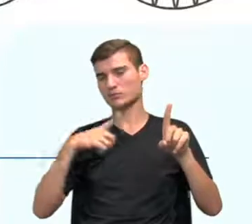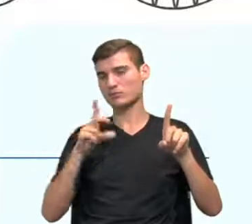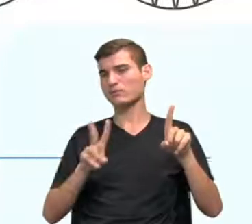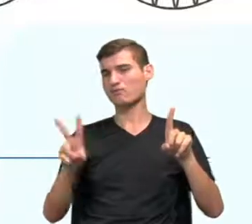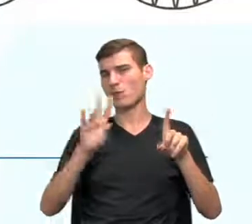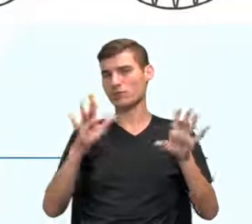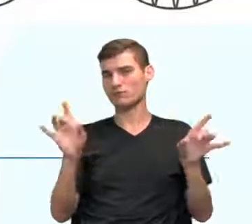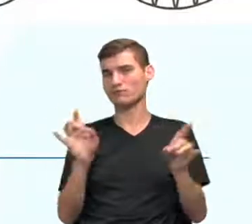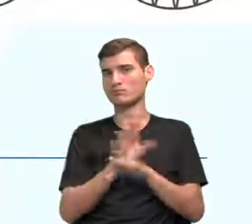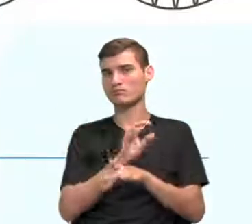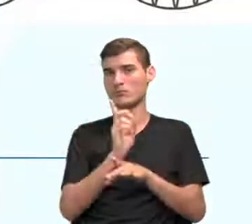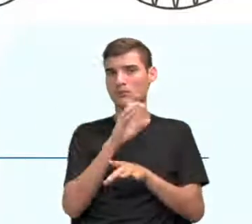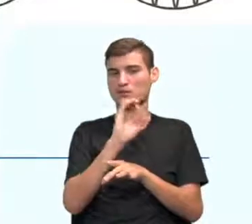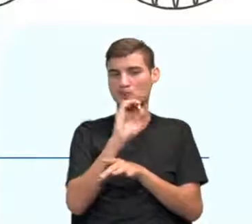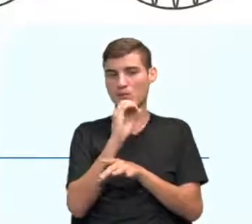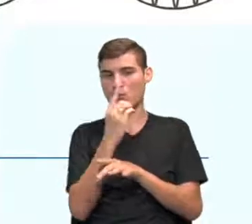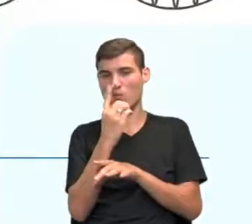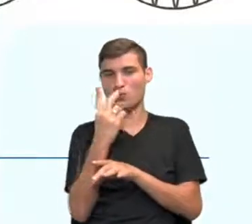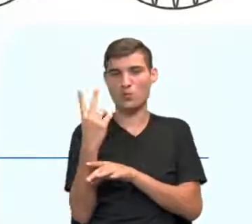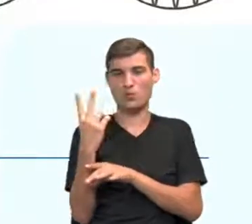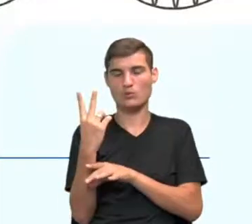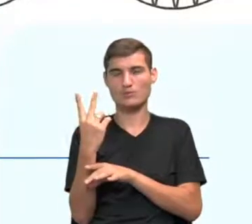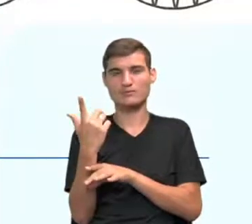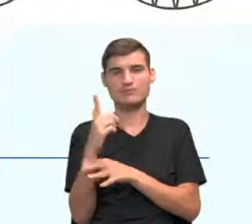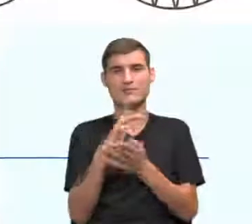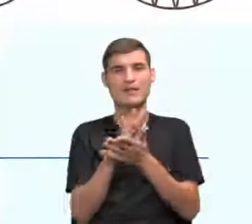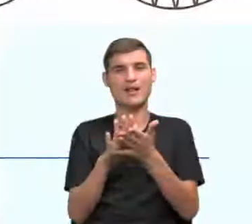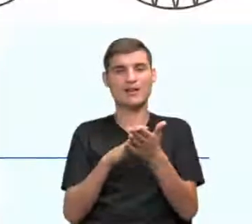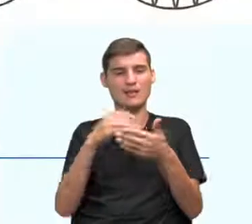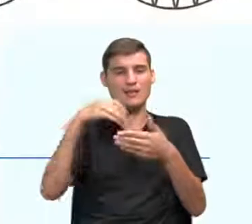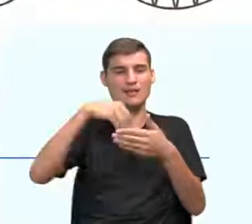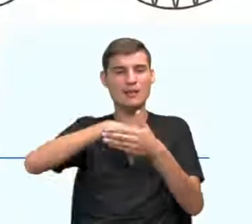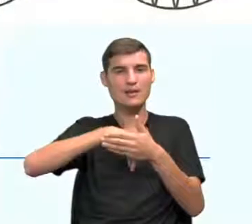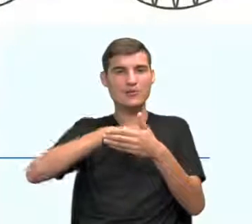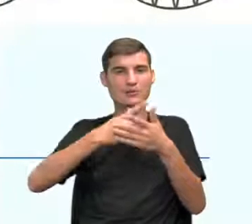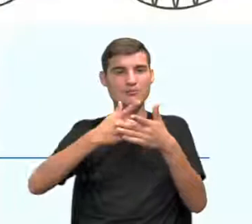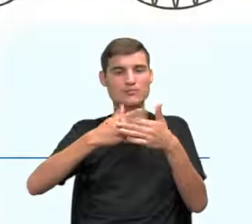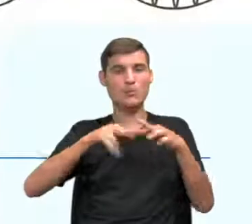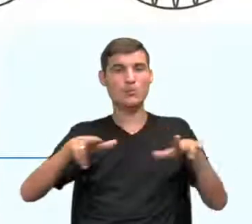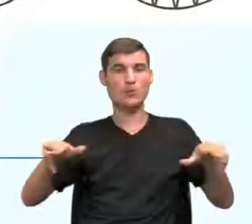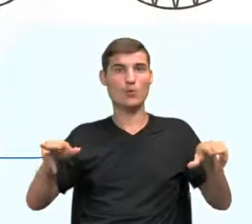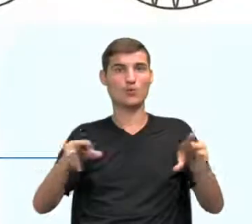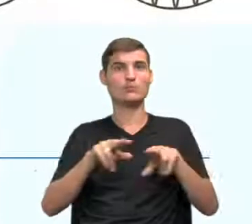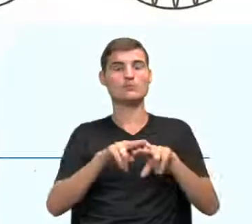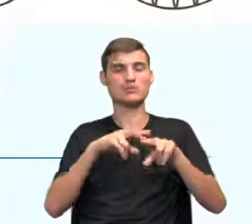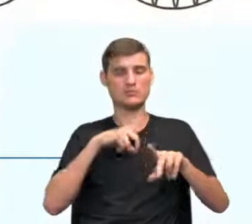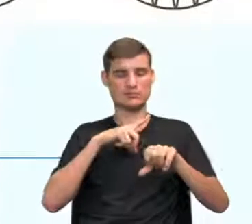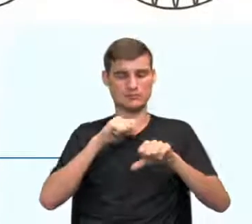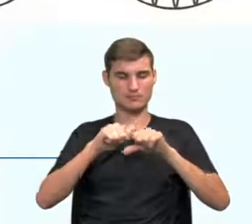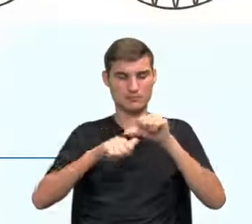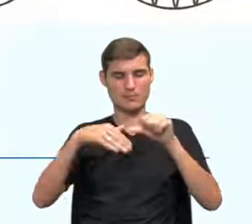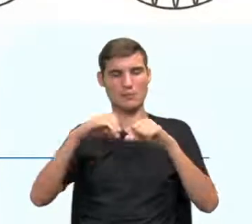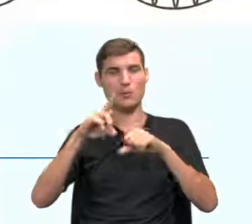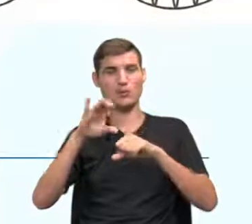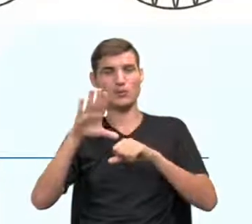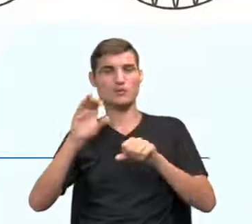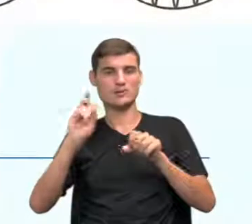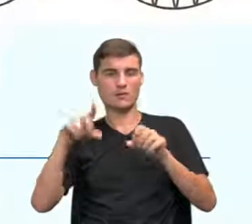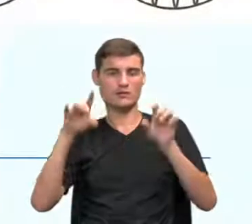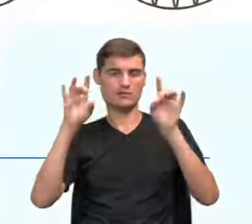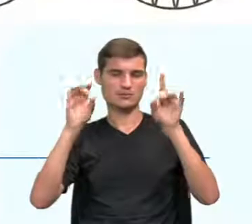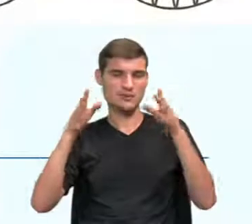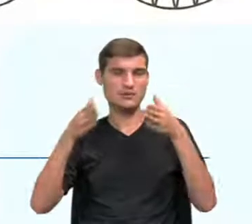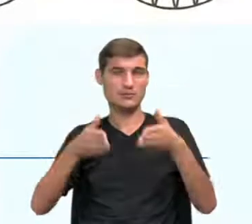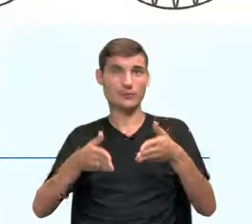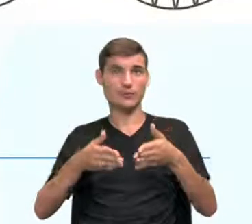Ou ele é 0, ou ele é 1, ou ele é 2. Ele não vai ser nada nesse meio do caminho. Então eu tenho uma modulação específica para ser